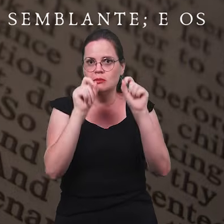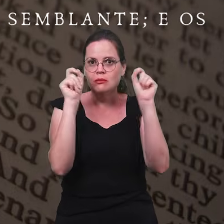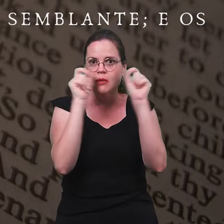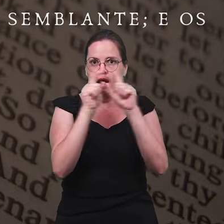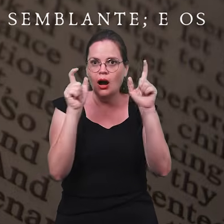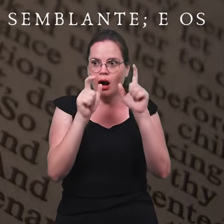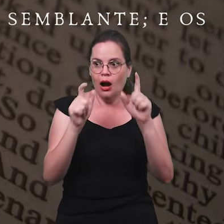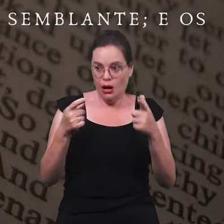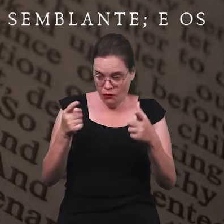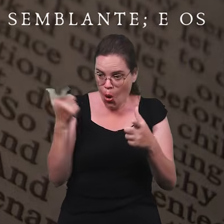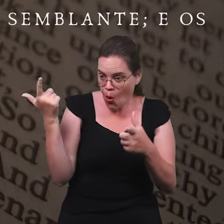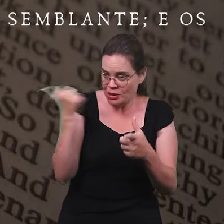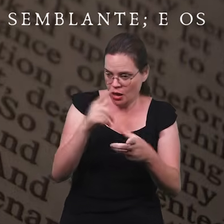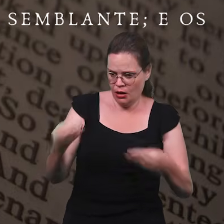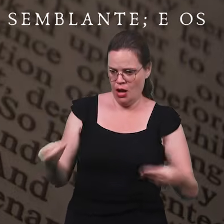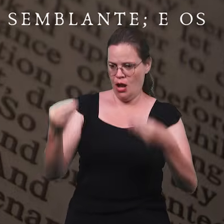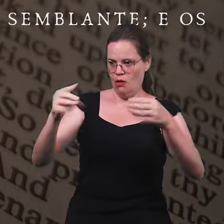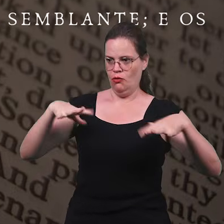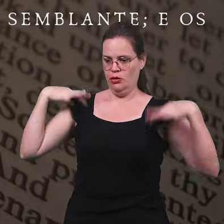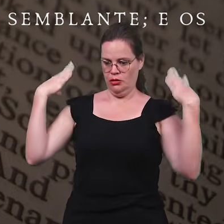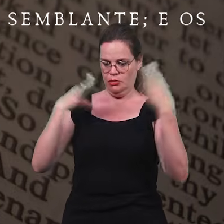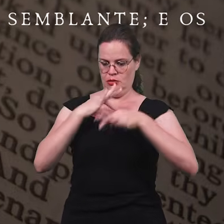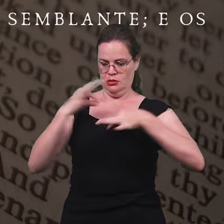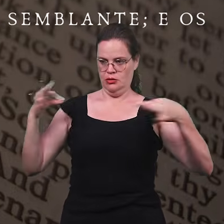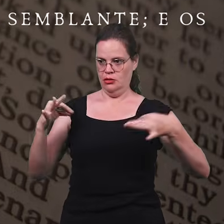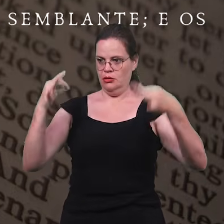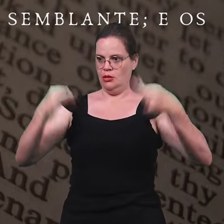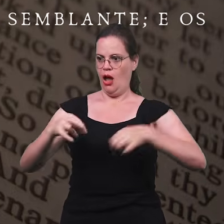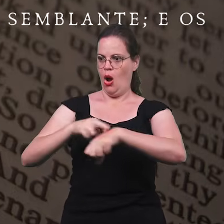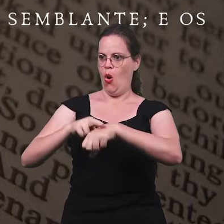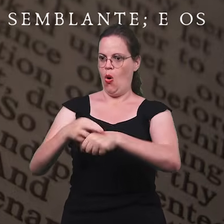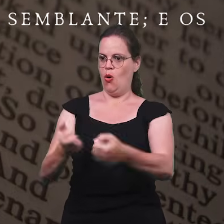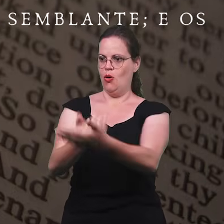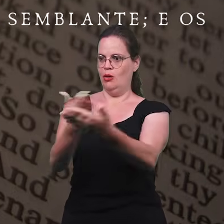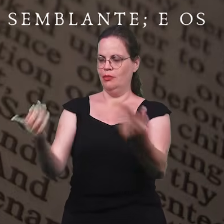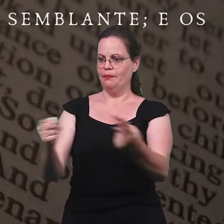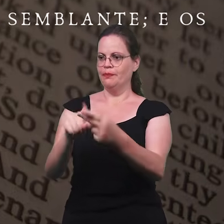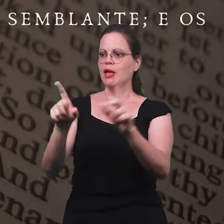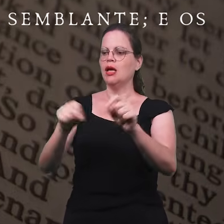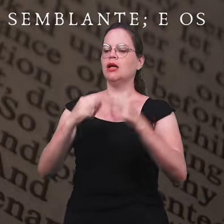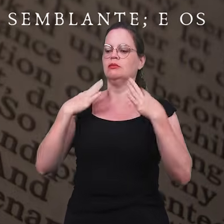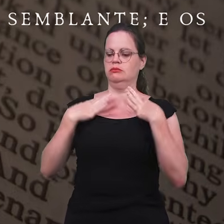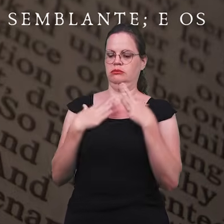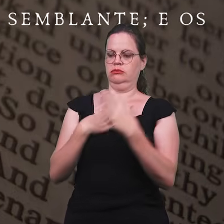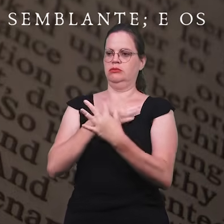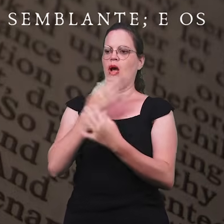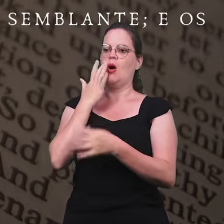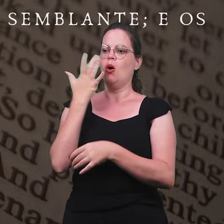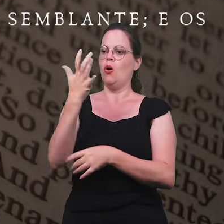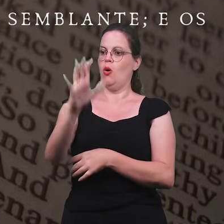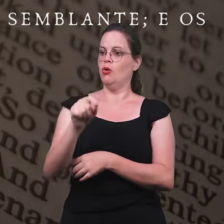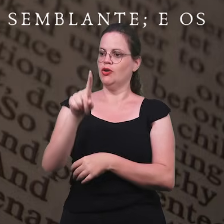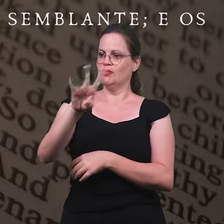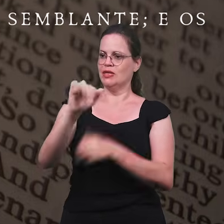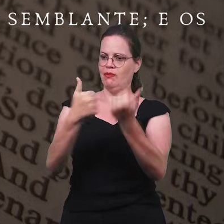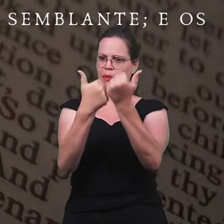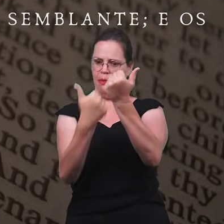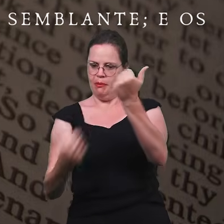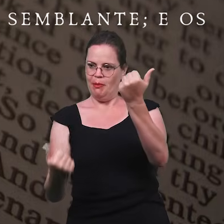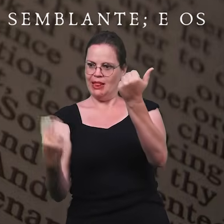de púrpura e trará uma cadeia de ouro ao pescoço e será no reino